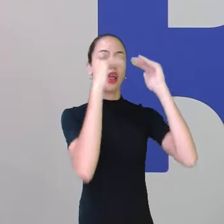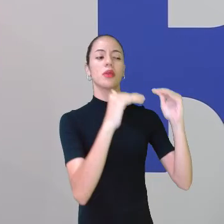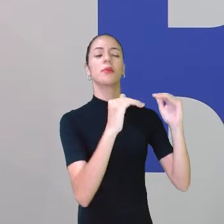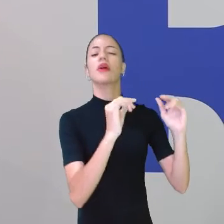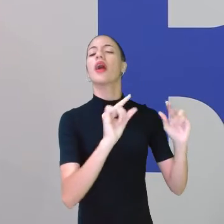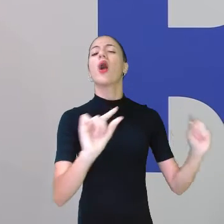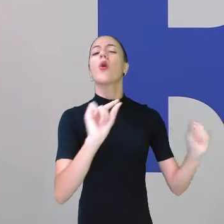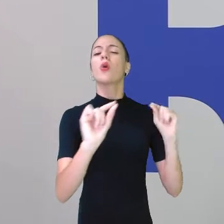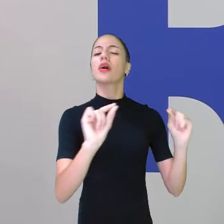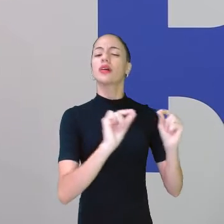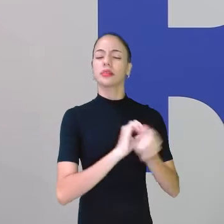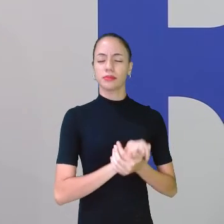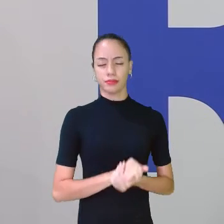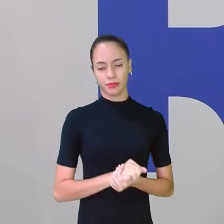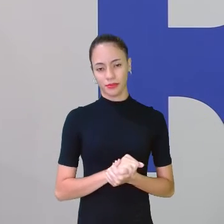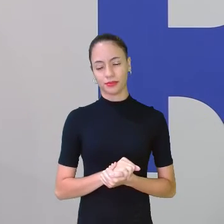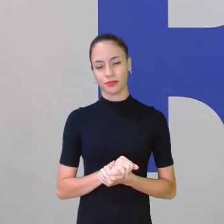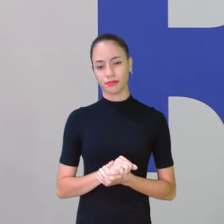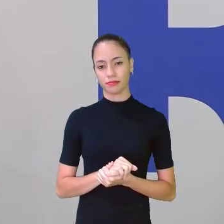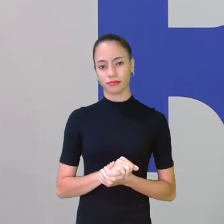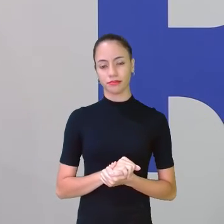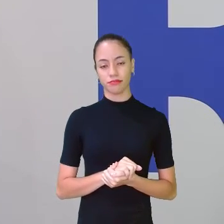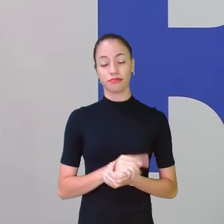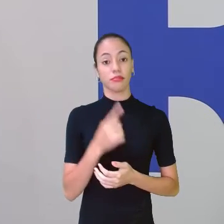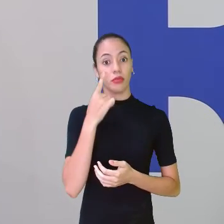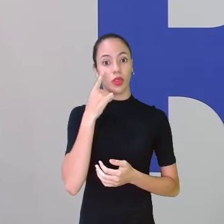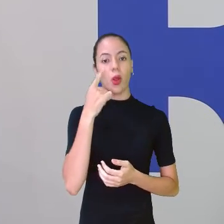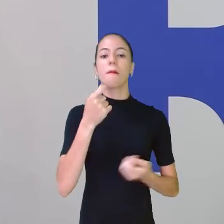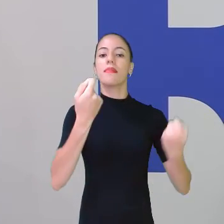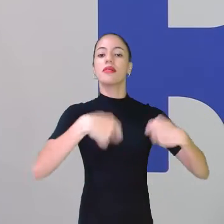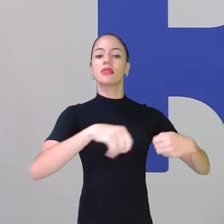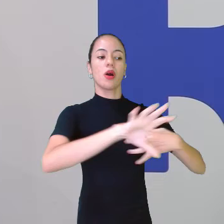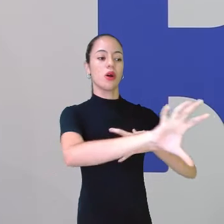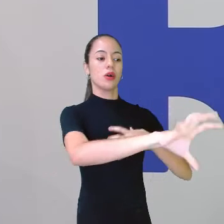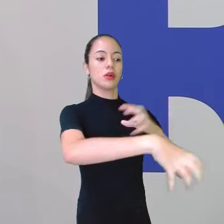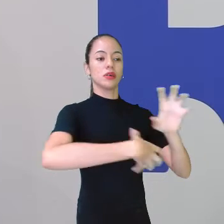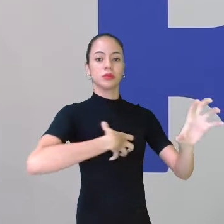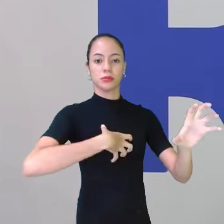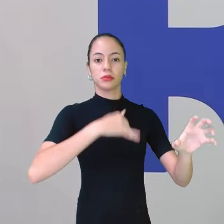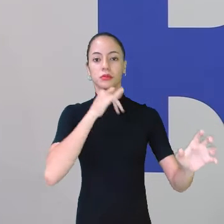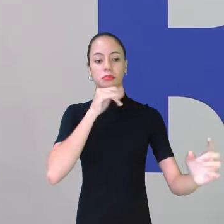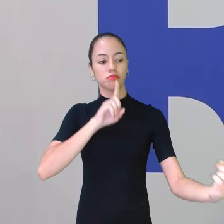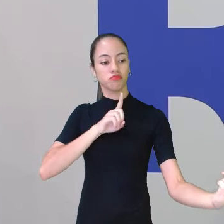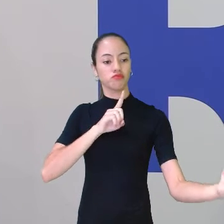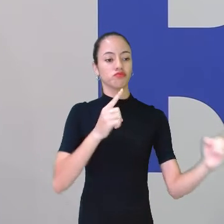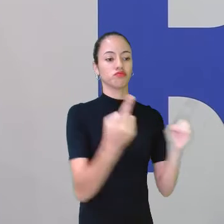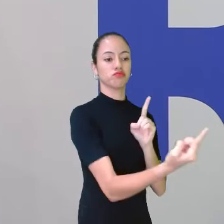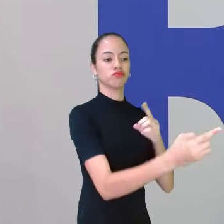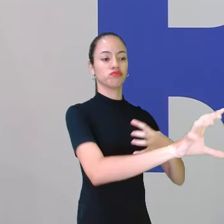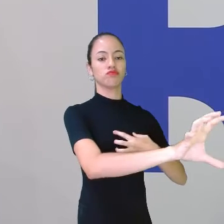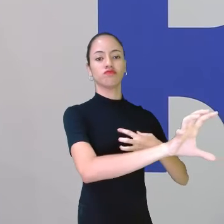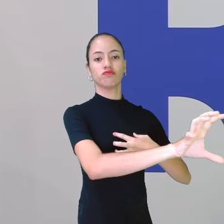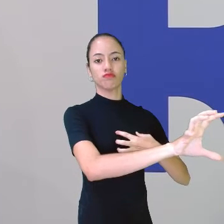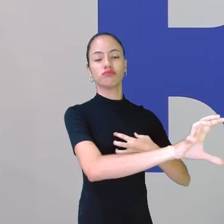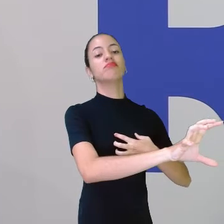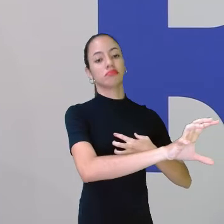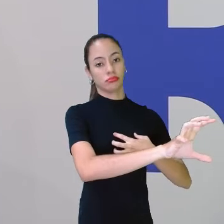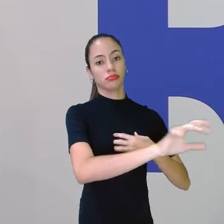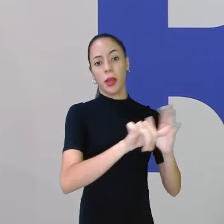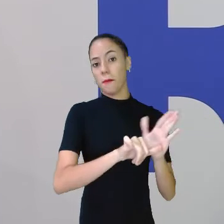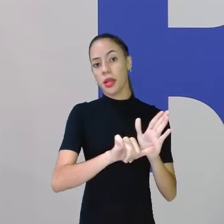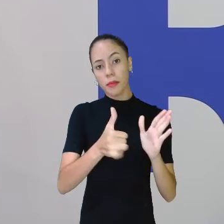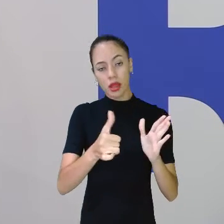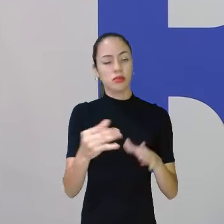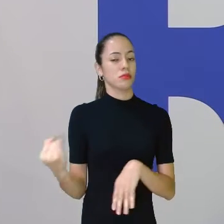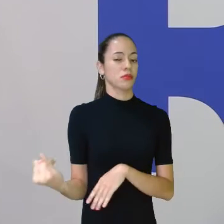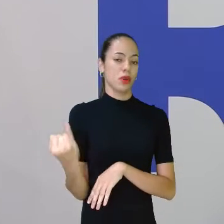você ter, vou dizer uma coisa aqui, empatia, né? Você se colocar no lugar do outro. Então, a primeira coisa é você se colocar no